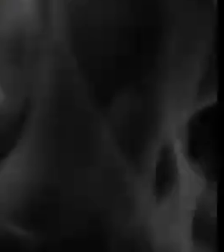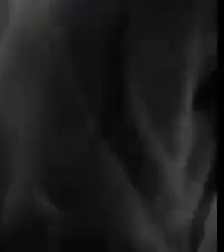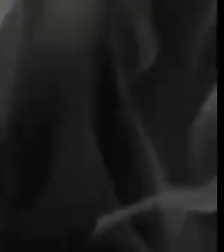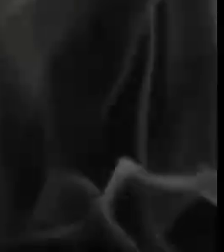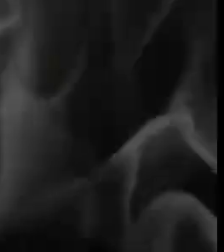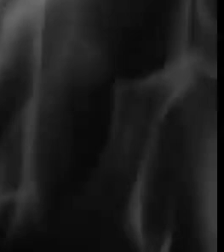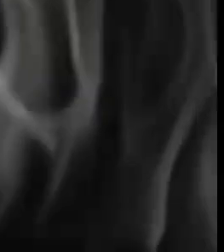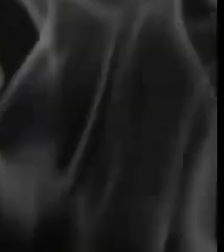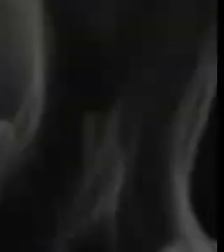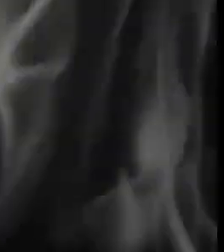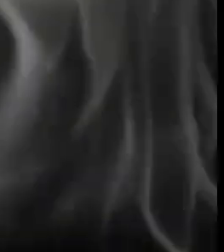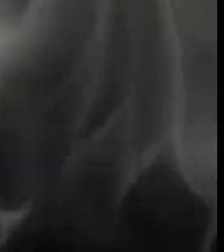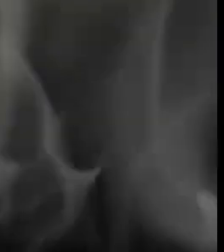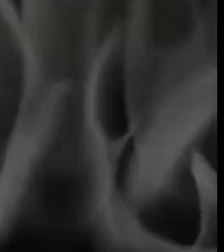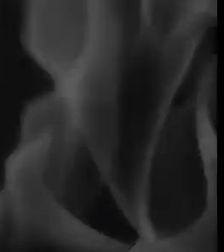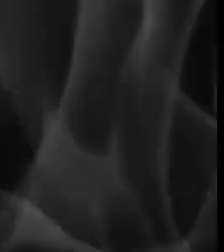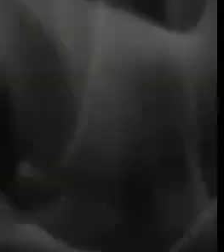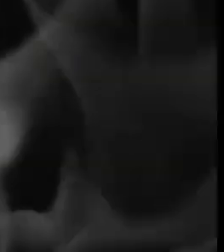Resíduo.